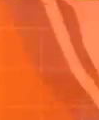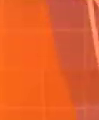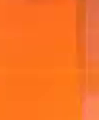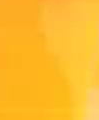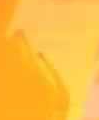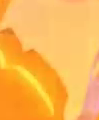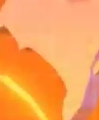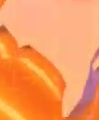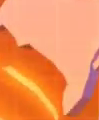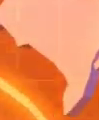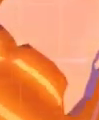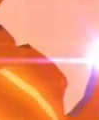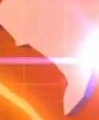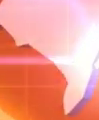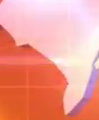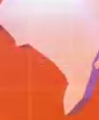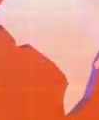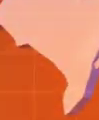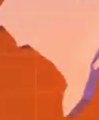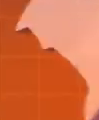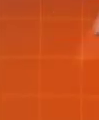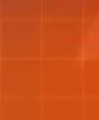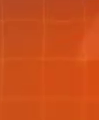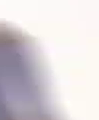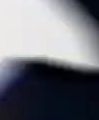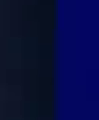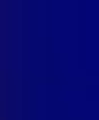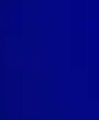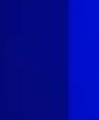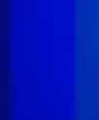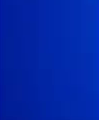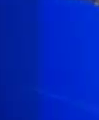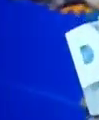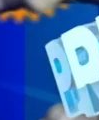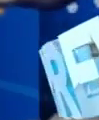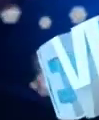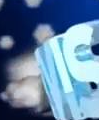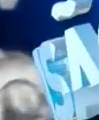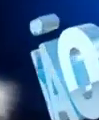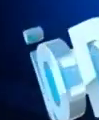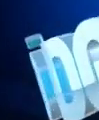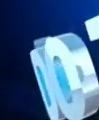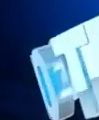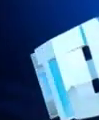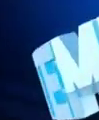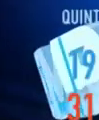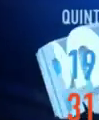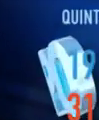We'll be right back.